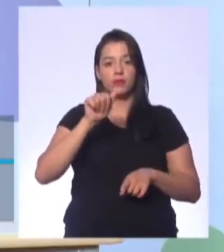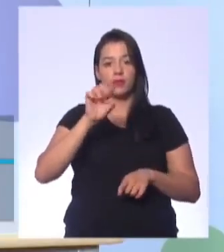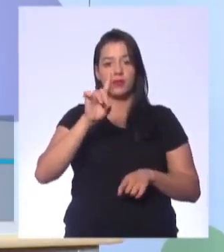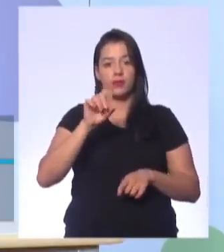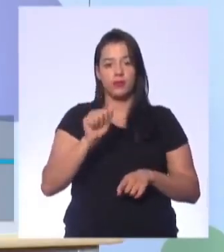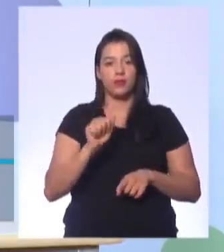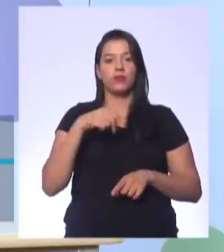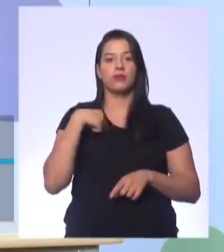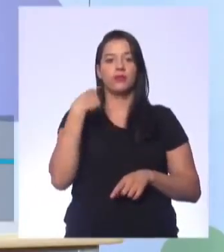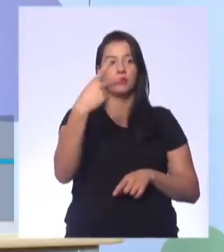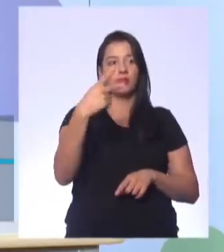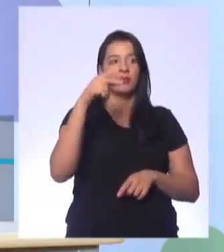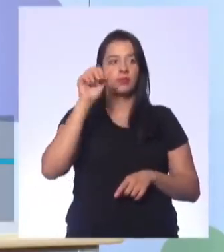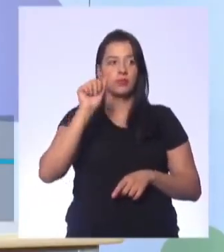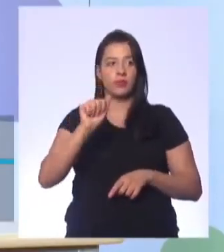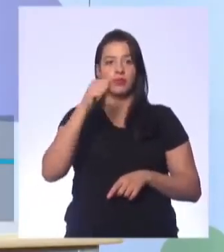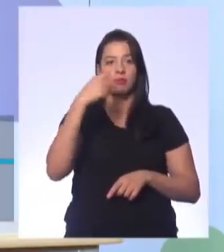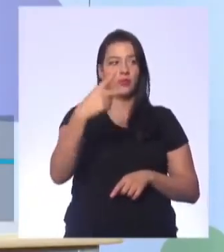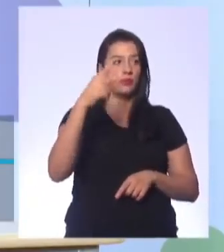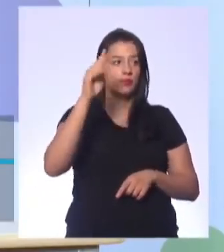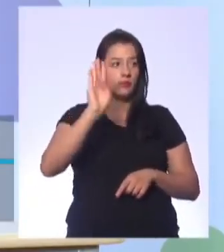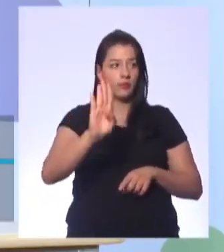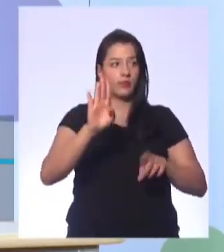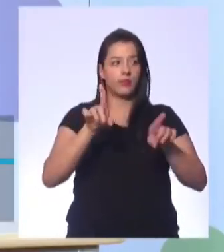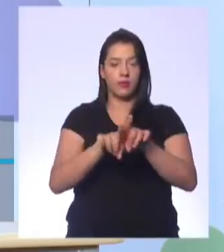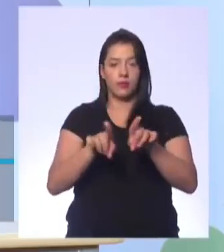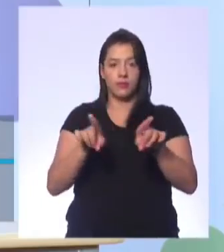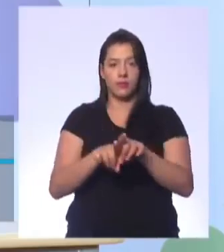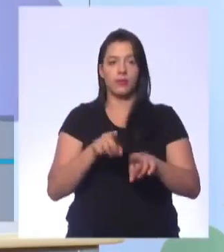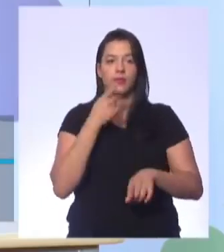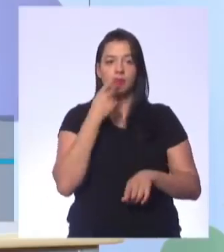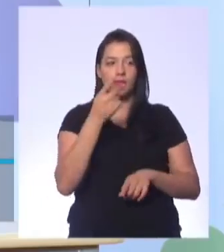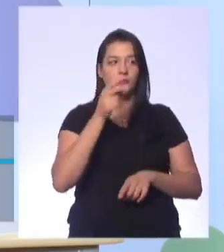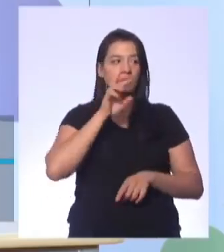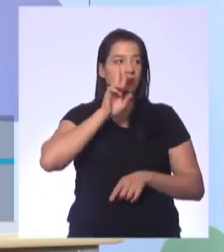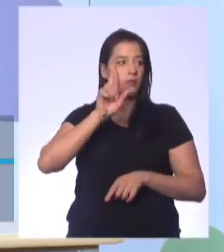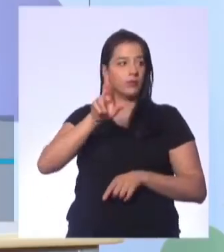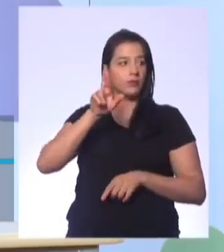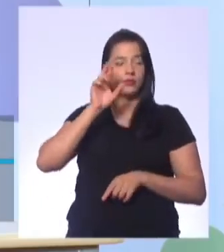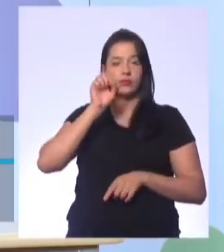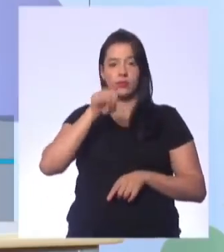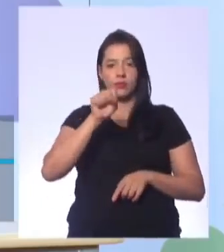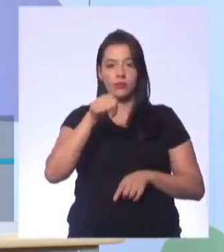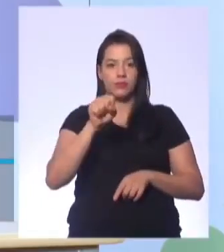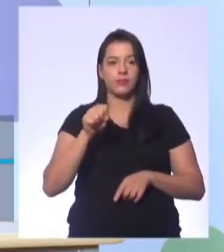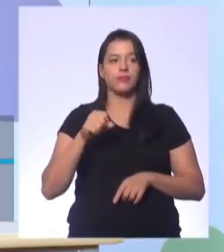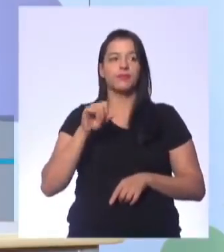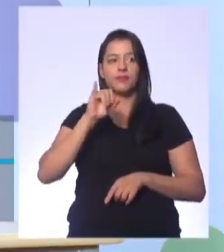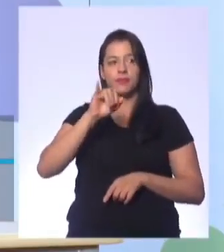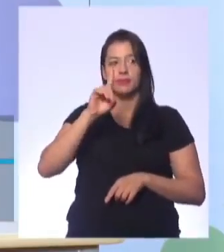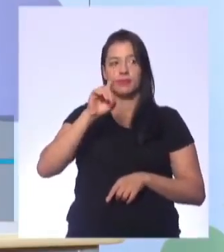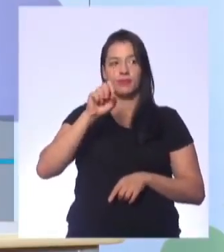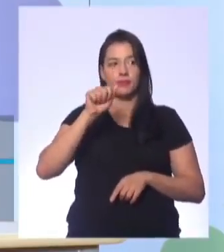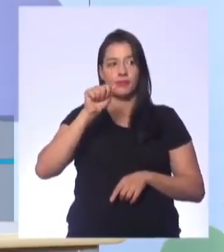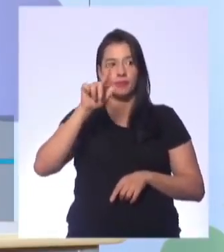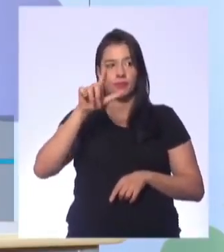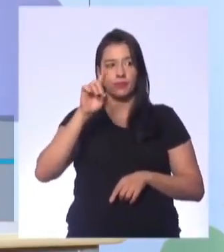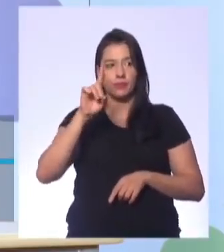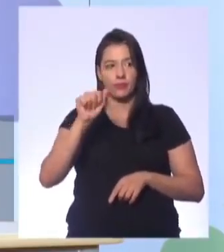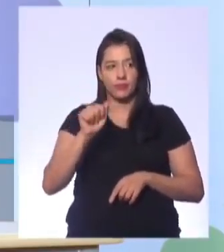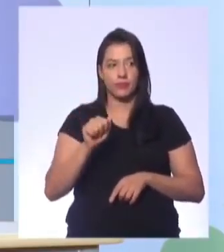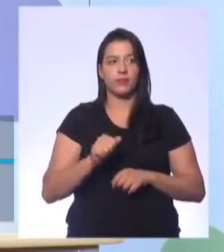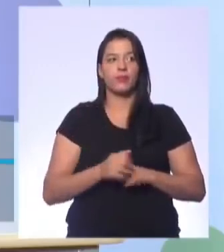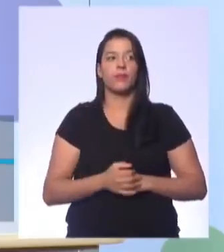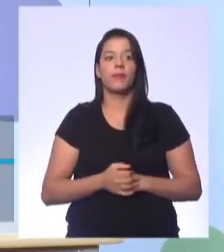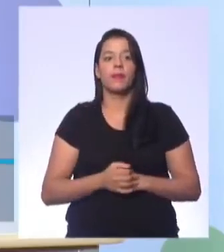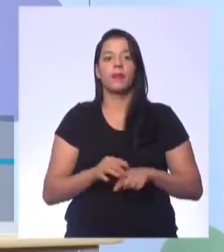2 A + 2B e ela questiona e assim ah ela tá lá da escola estadual Hilda Rocha Cruzeiro lá Diretoria de Ensino de